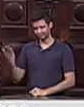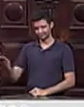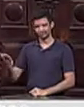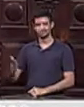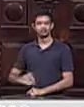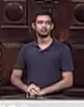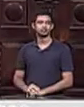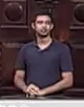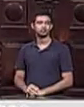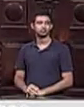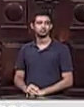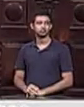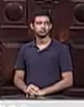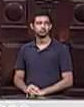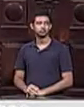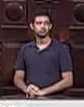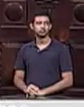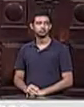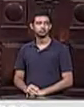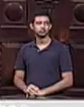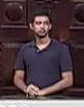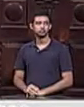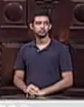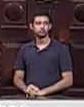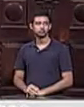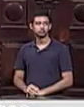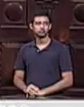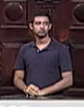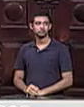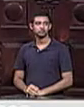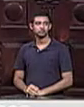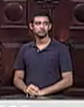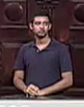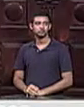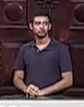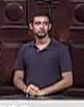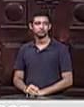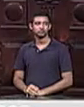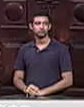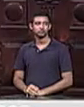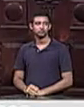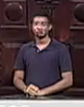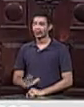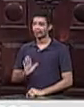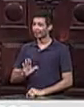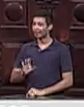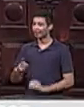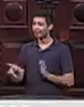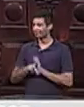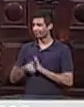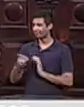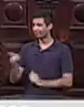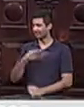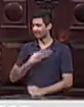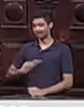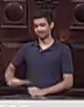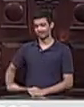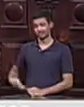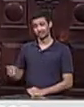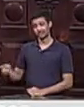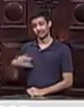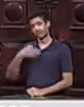nós, num contrassenso, o próprio governo sugere,